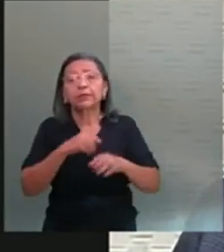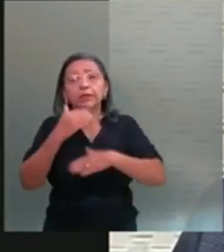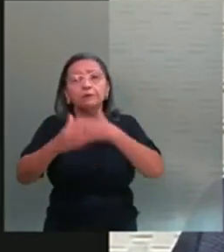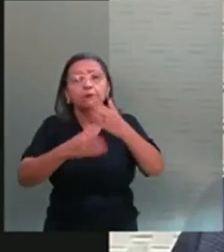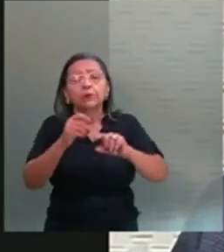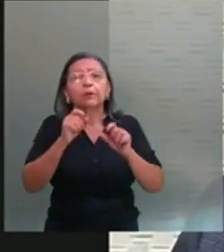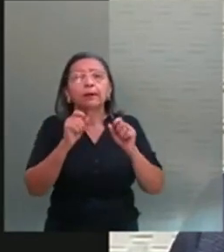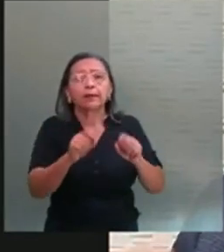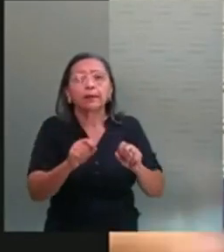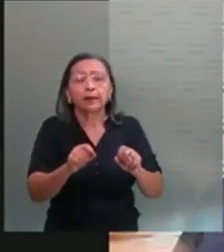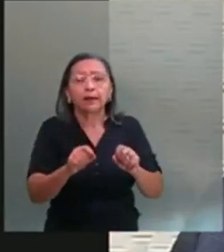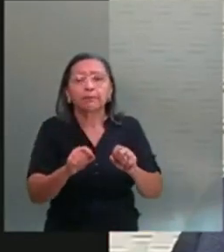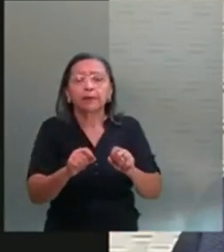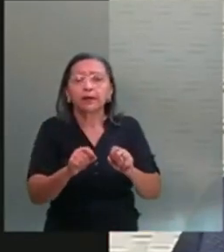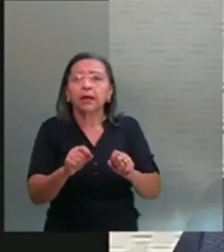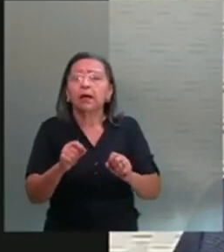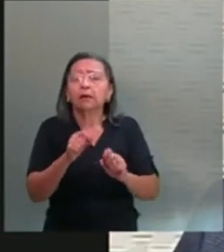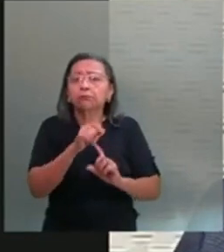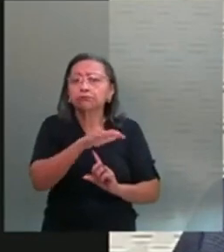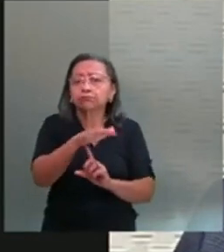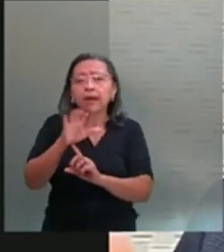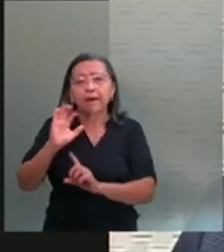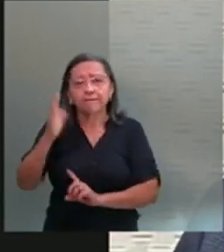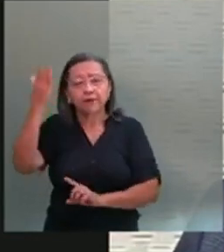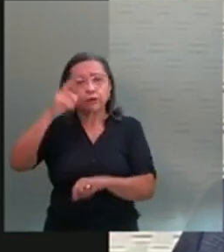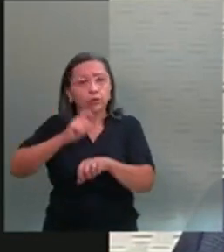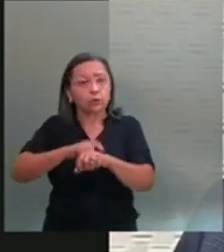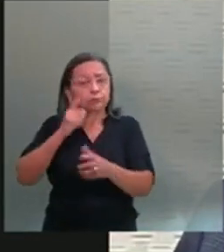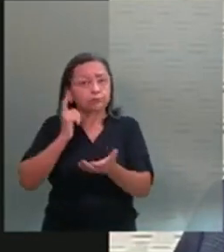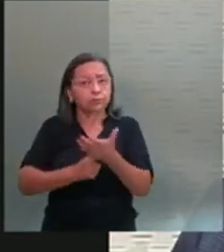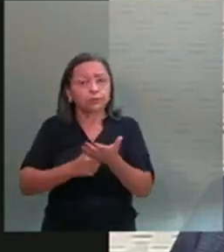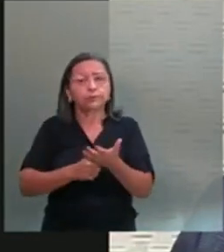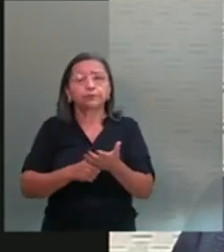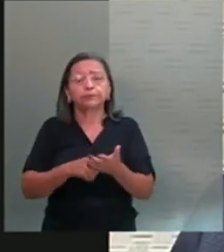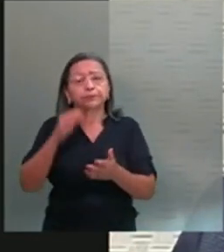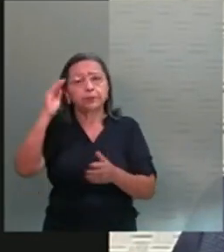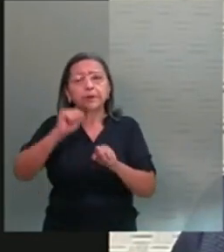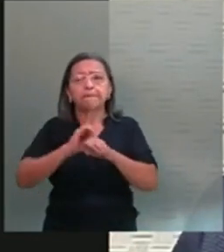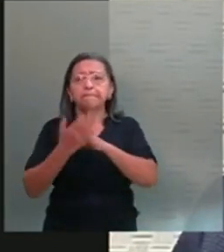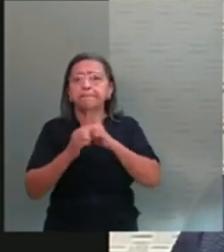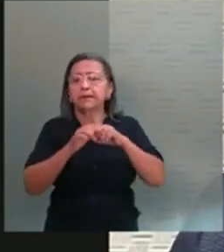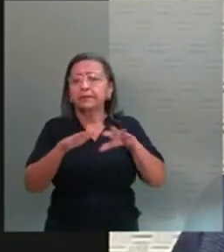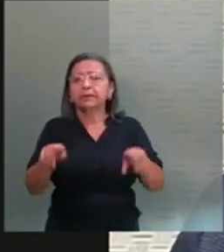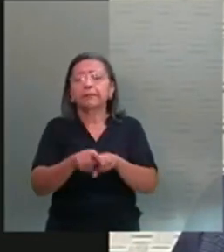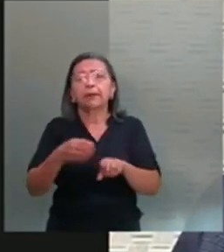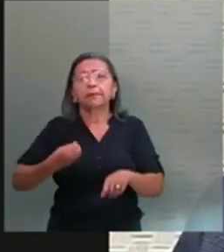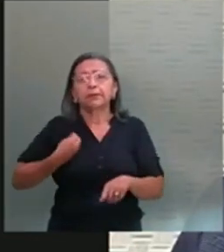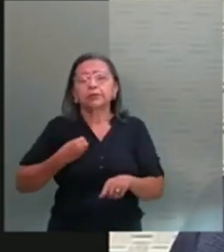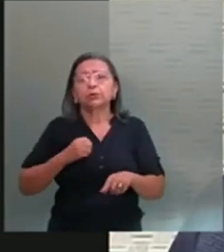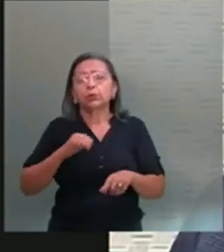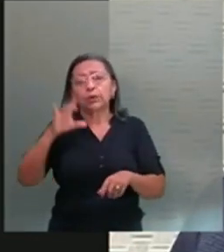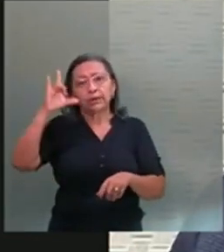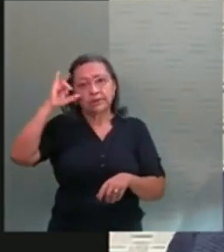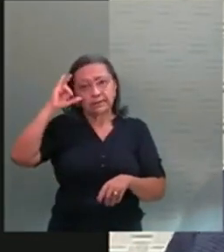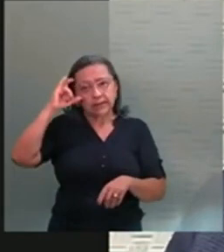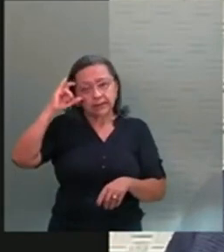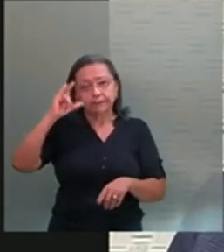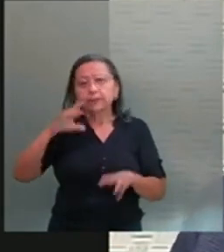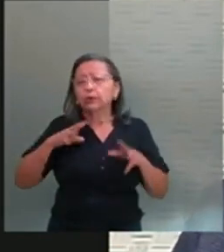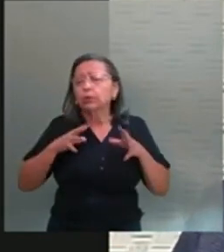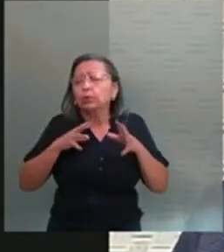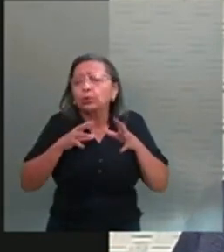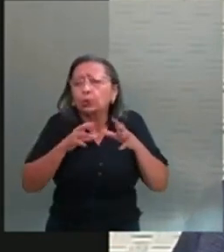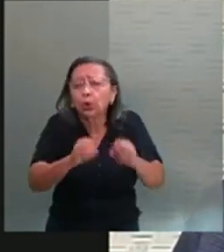para cobrir grandes eventos em tempo real, como a CPI da pandemia, e a presença no Instagram. Toda